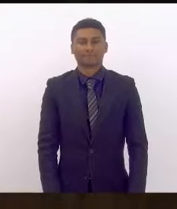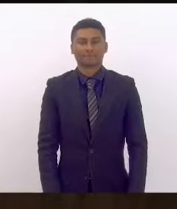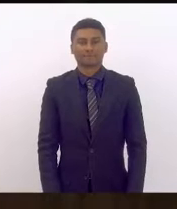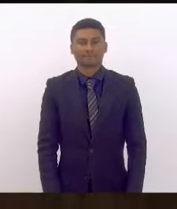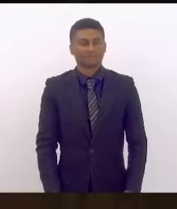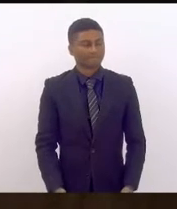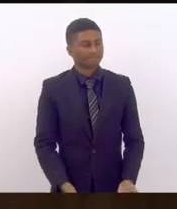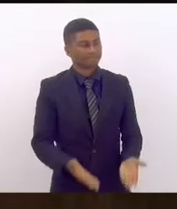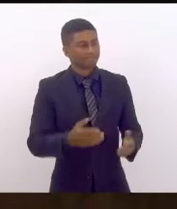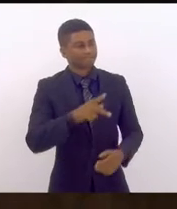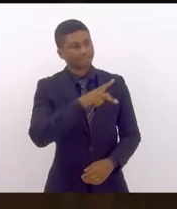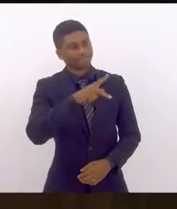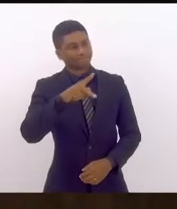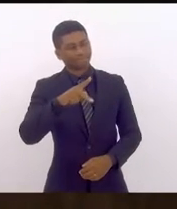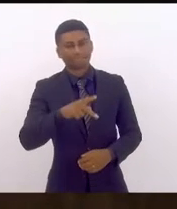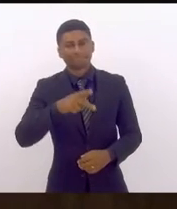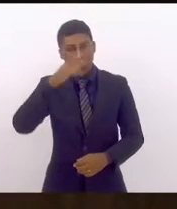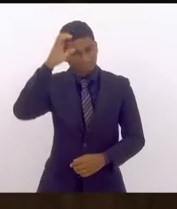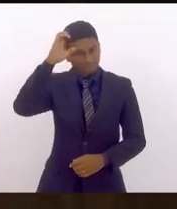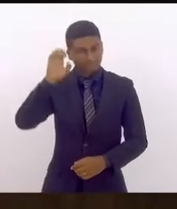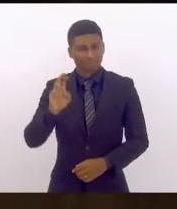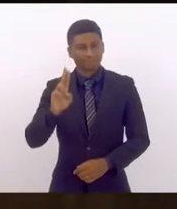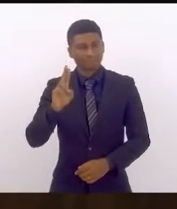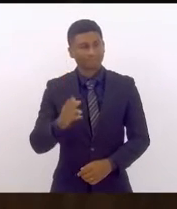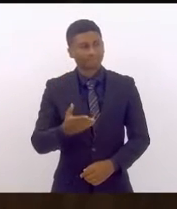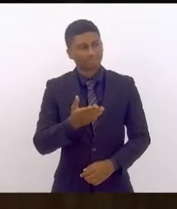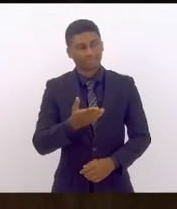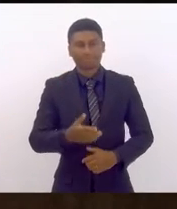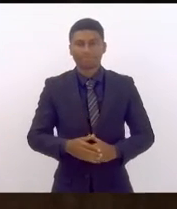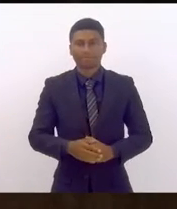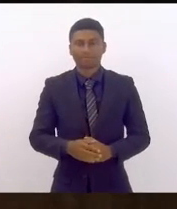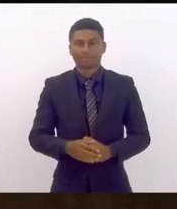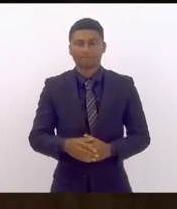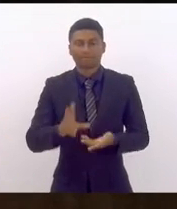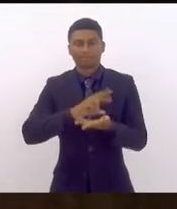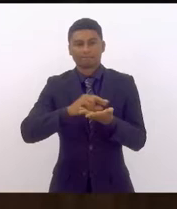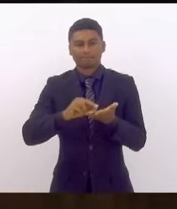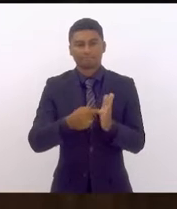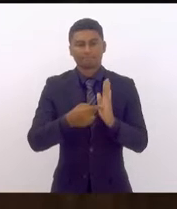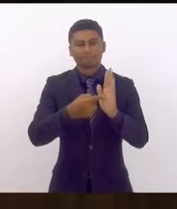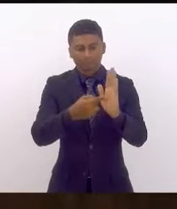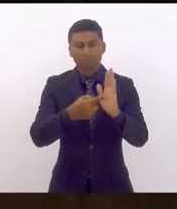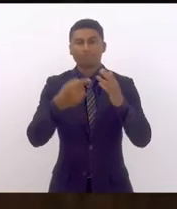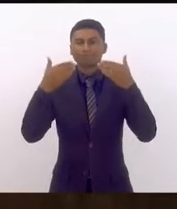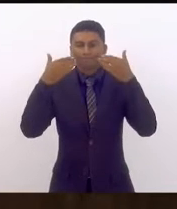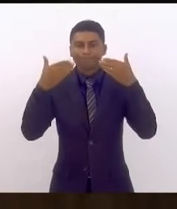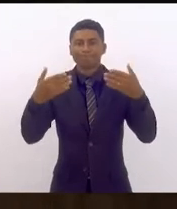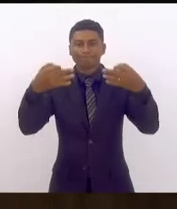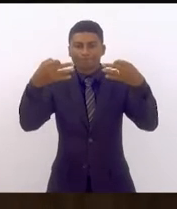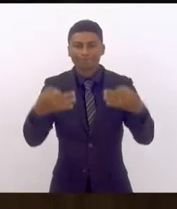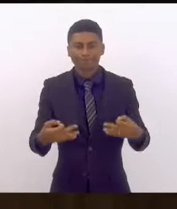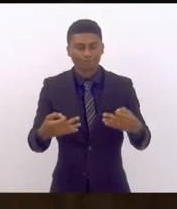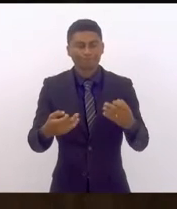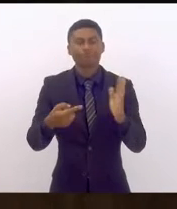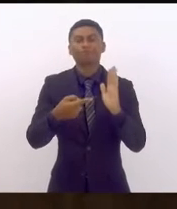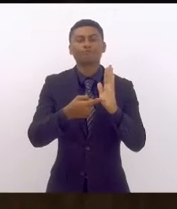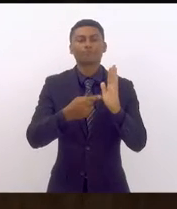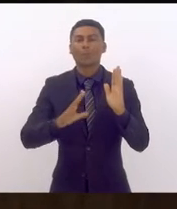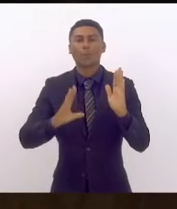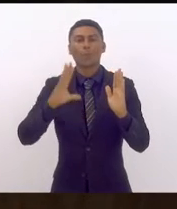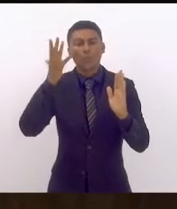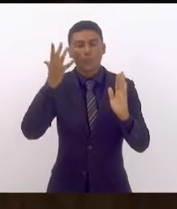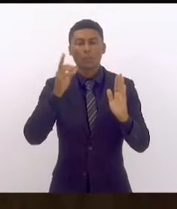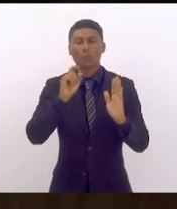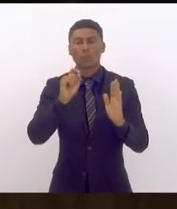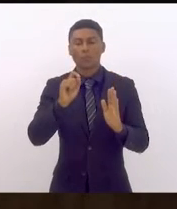senhora Presidente deputada tia Ju a ata reflete com exatidão o ocorrido